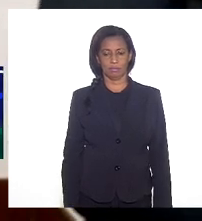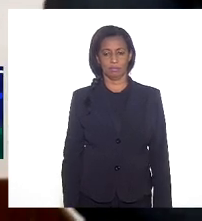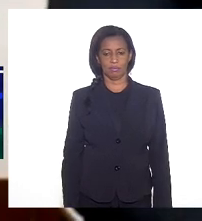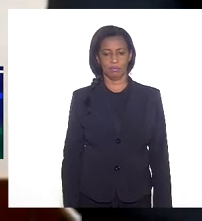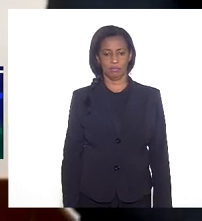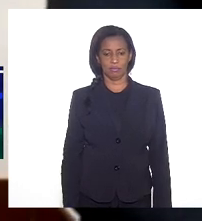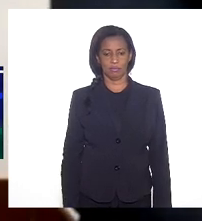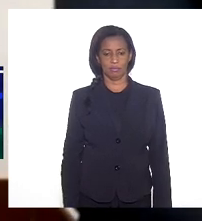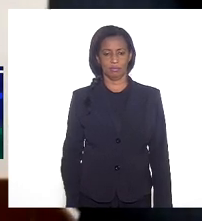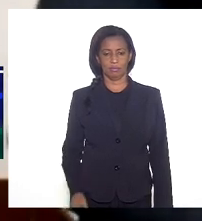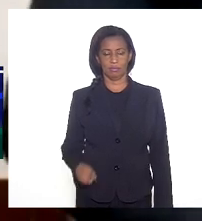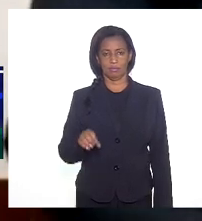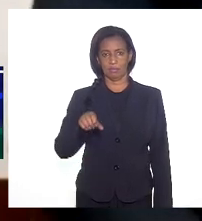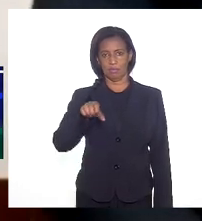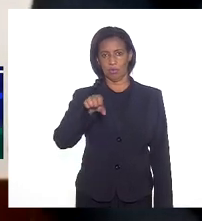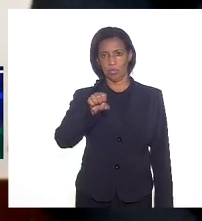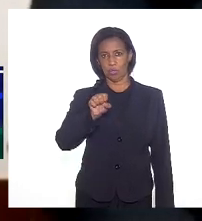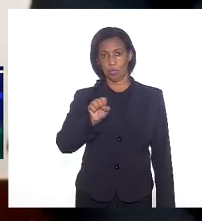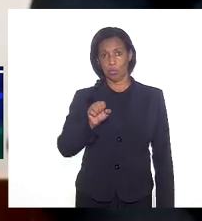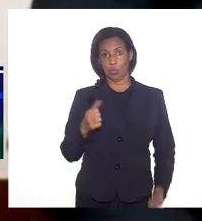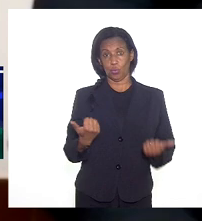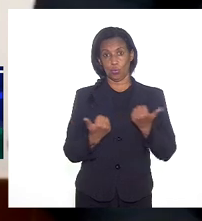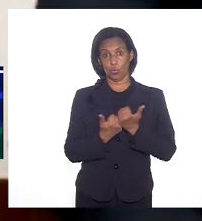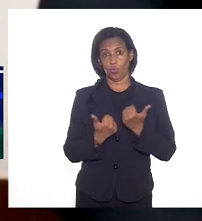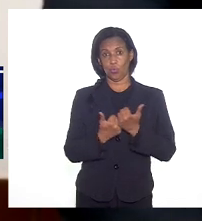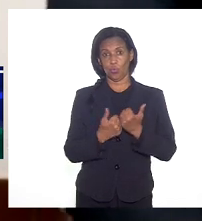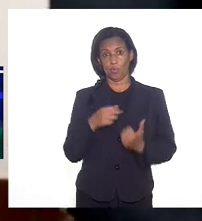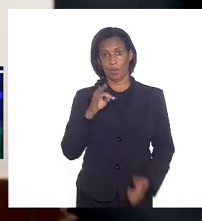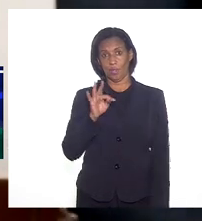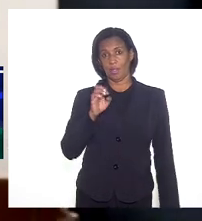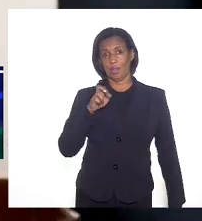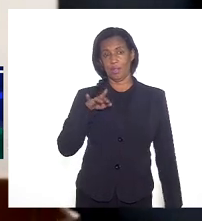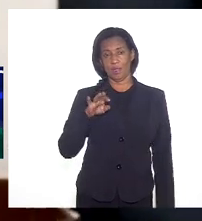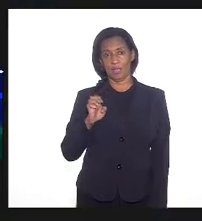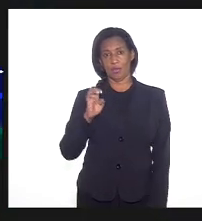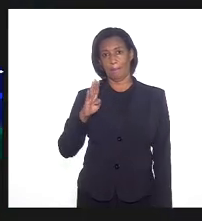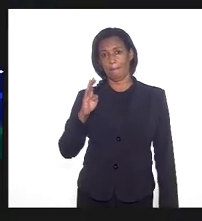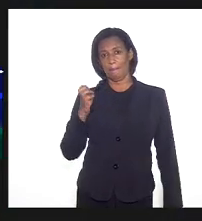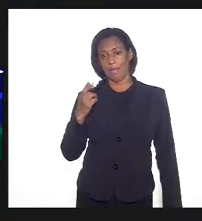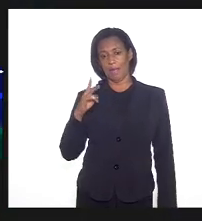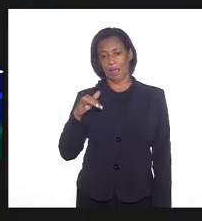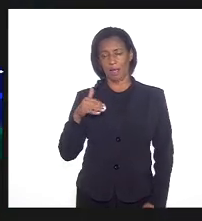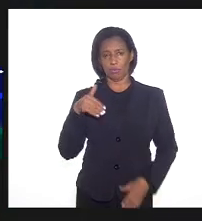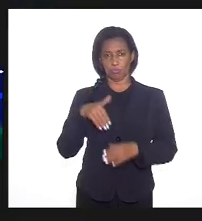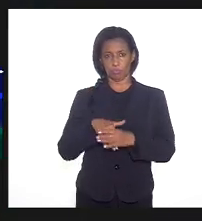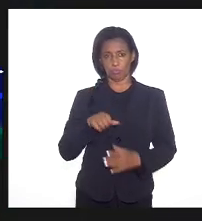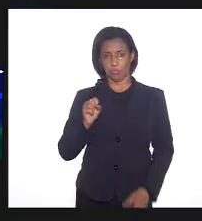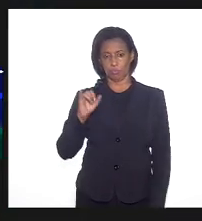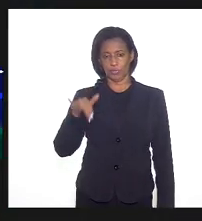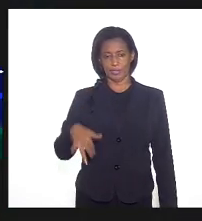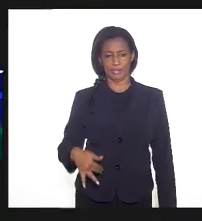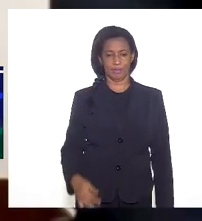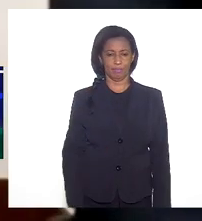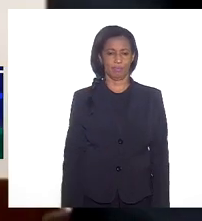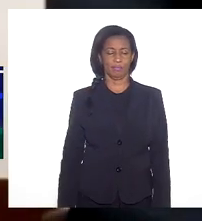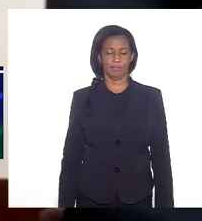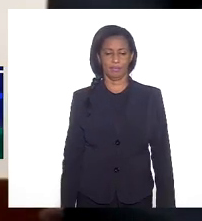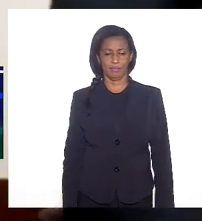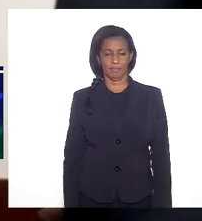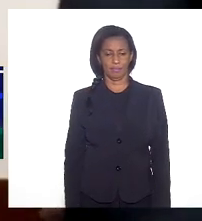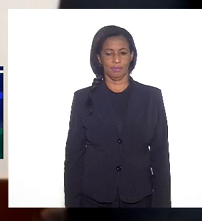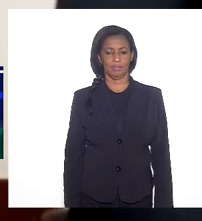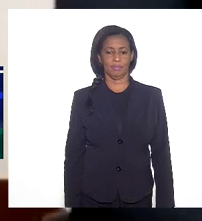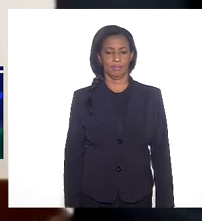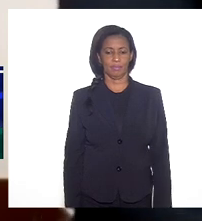deputado subtenente Bernardo voto sim presidente subtenente Bernardo votou